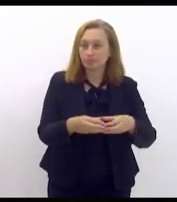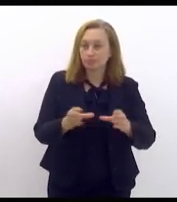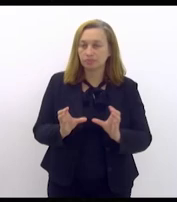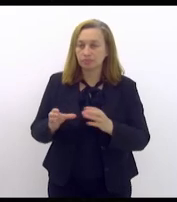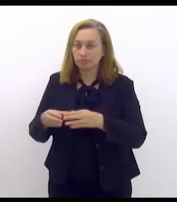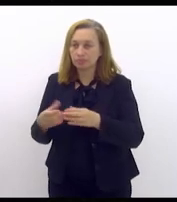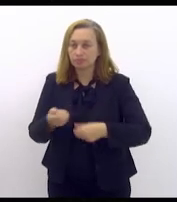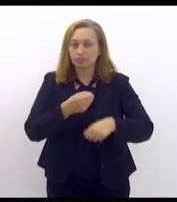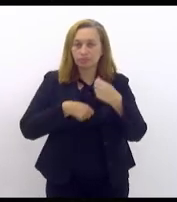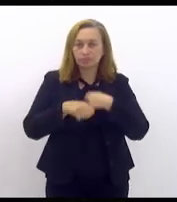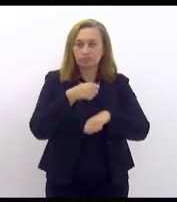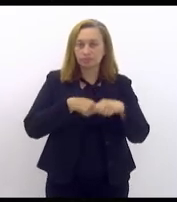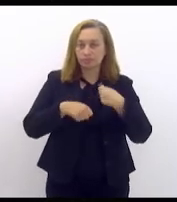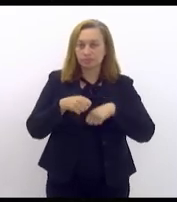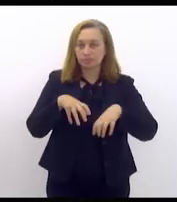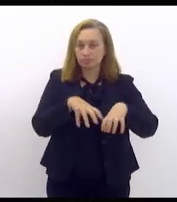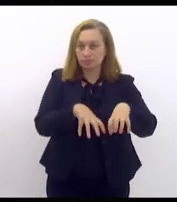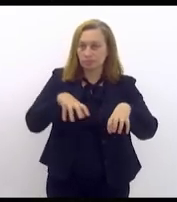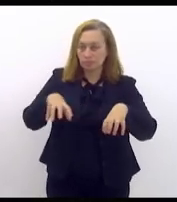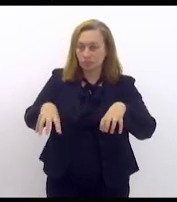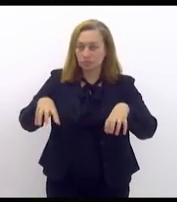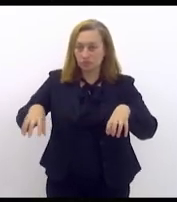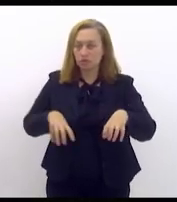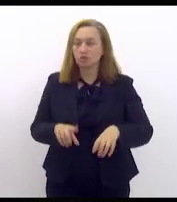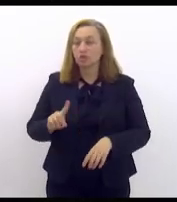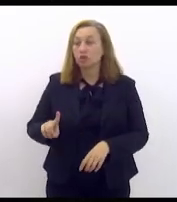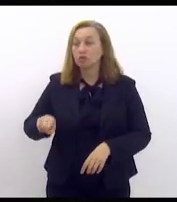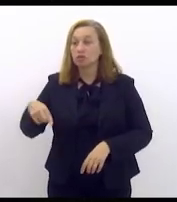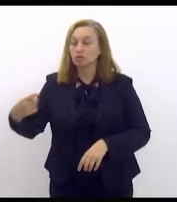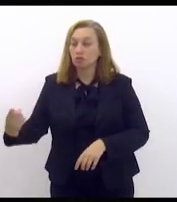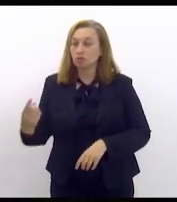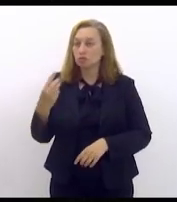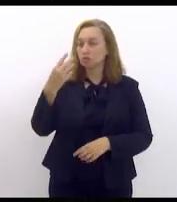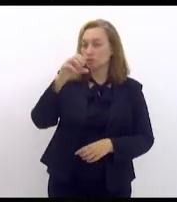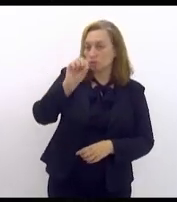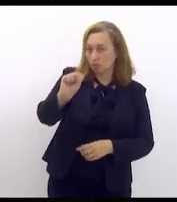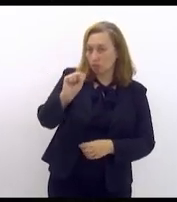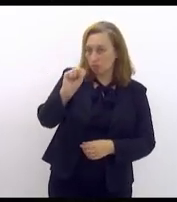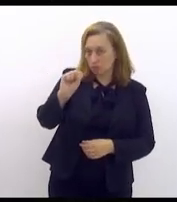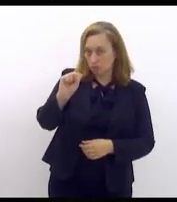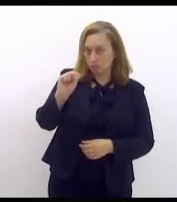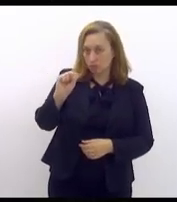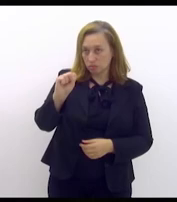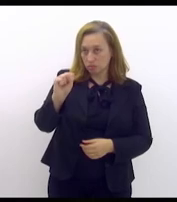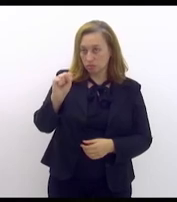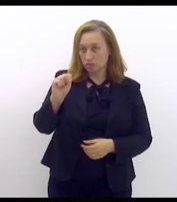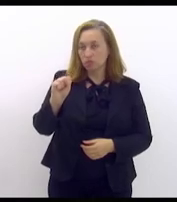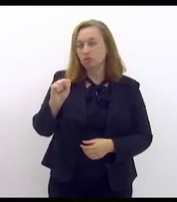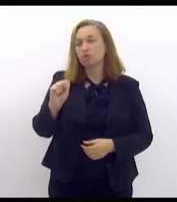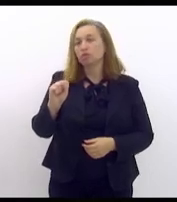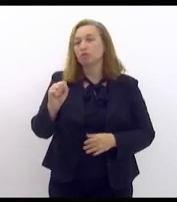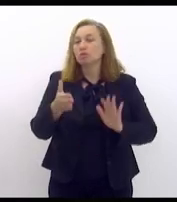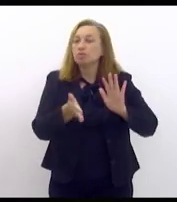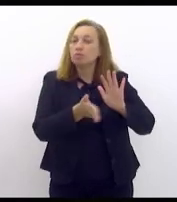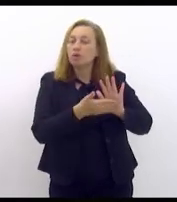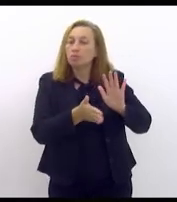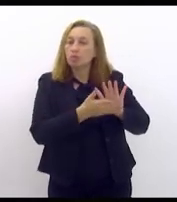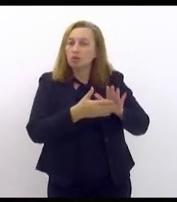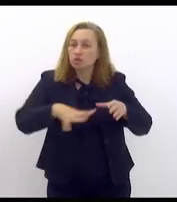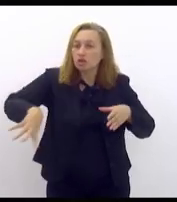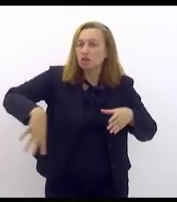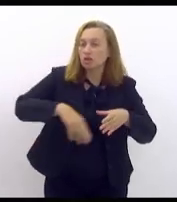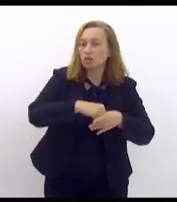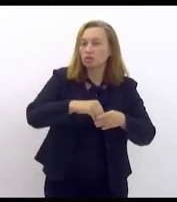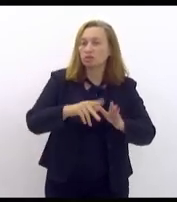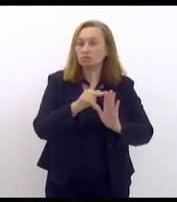economia regional. E os outros 8 eixos e complexos econômicos propostos no projeto e enviados pelo governo